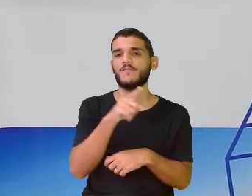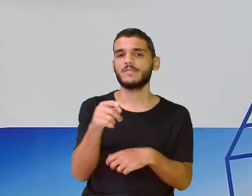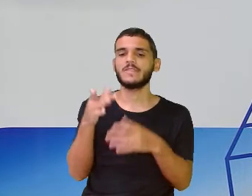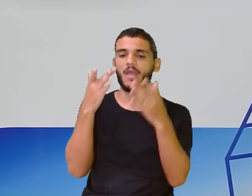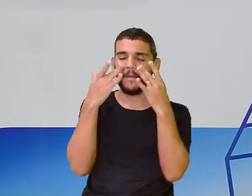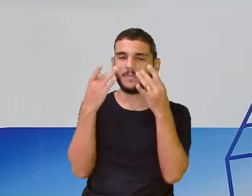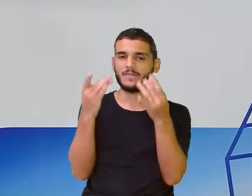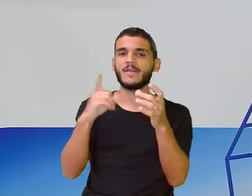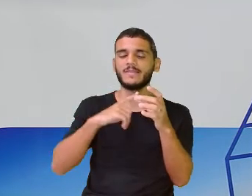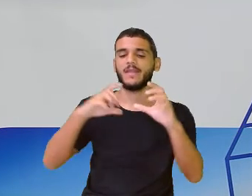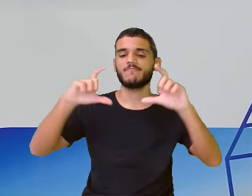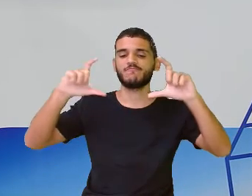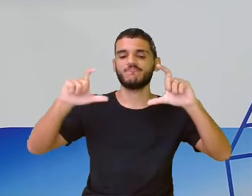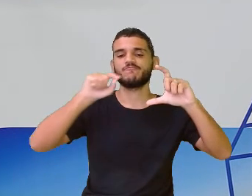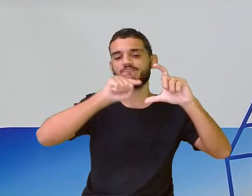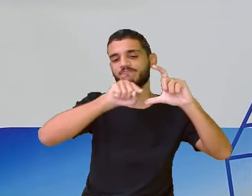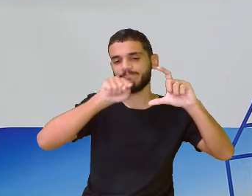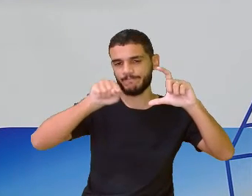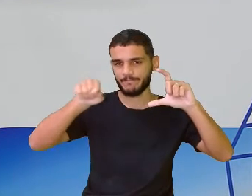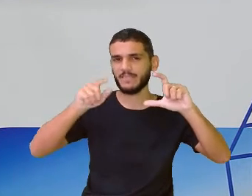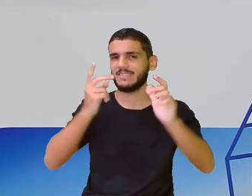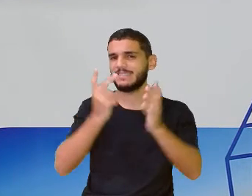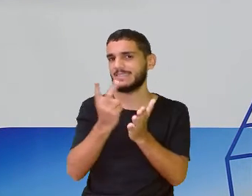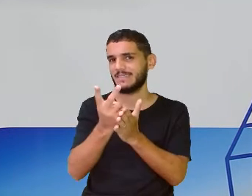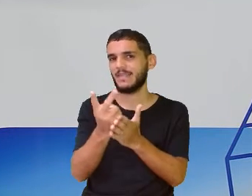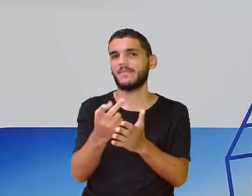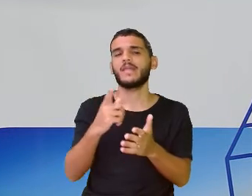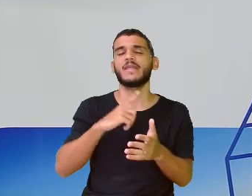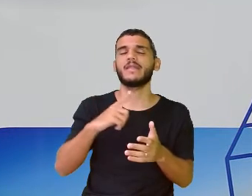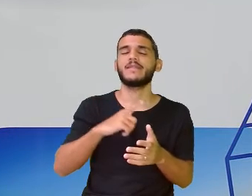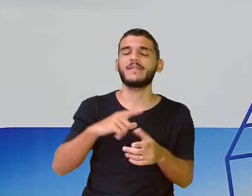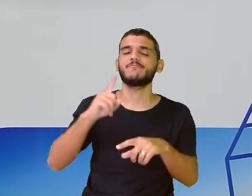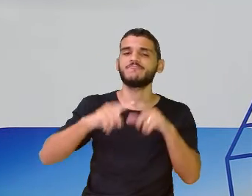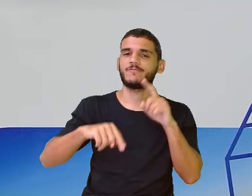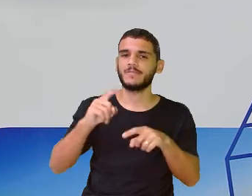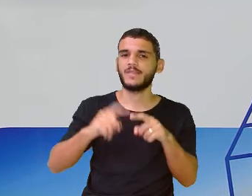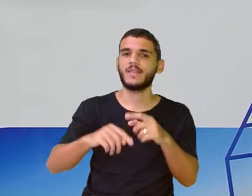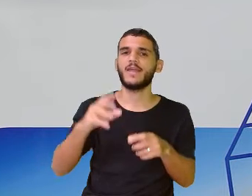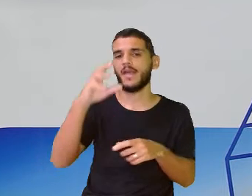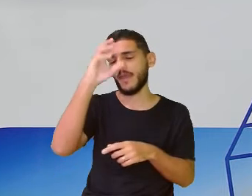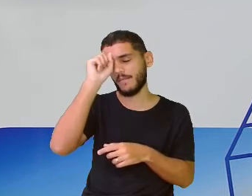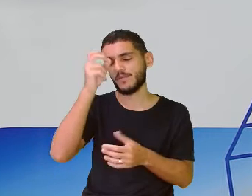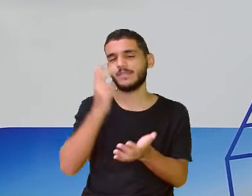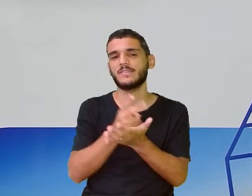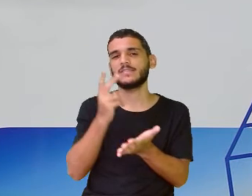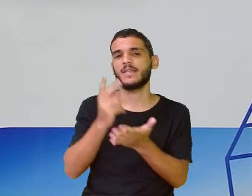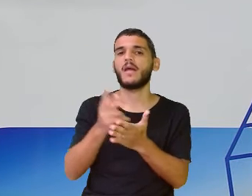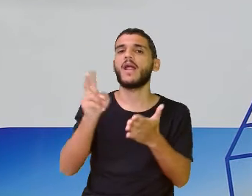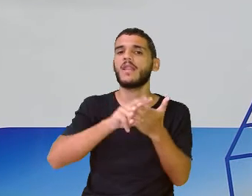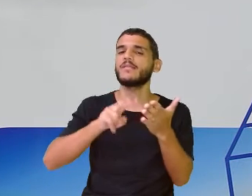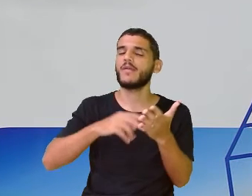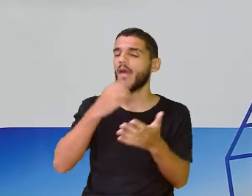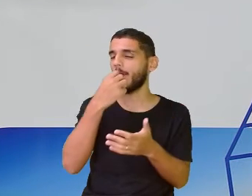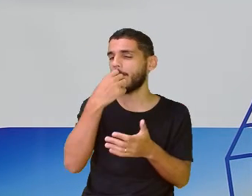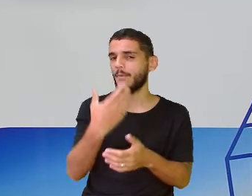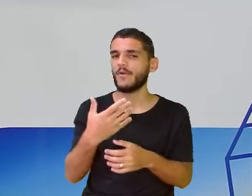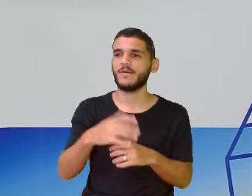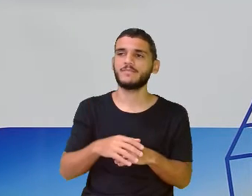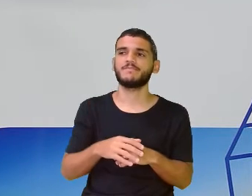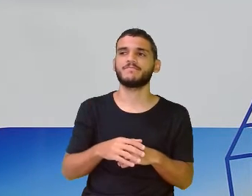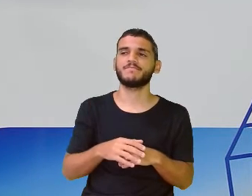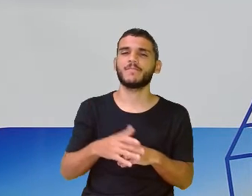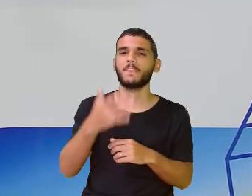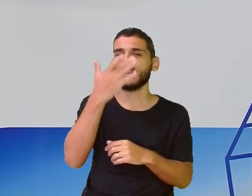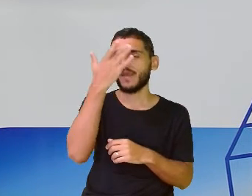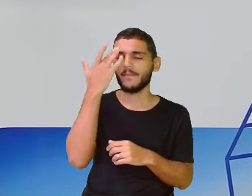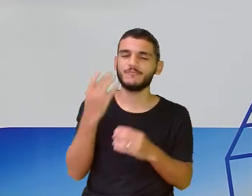parágrafos. No teu material do Aprender Sempre está ela completinha e eu te recomendo essa leitura, muito boa, tá certo? Para a pessoa